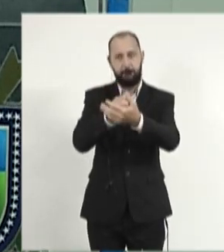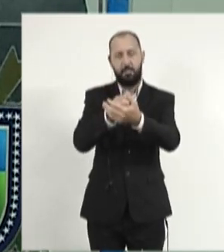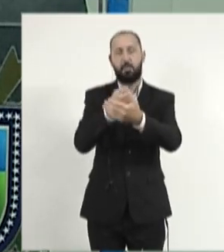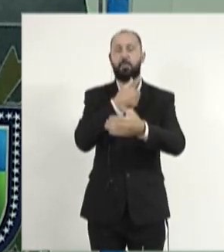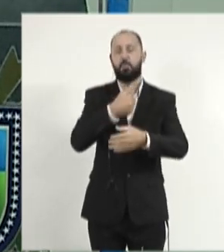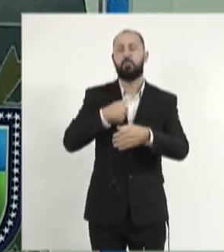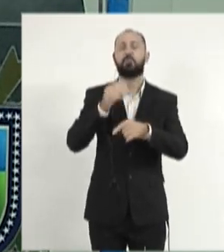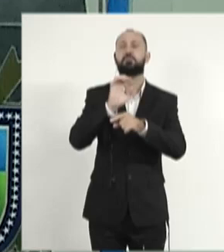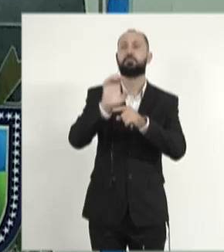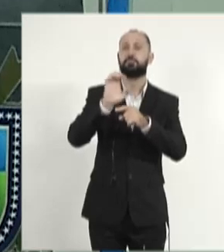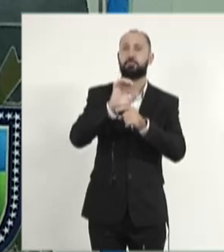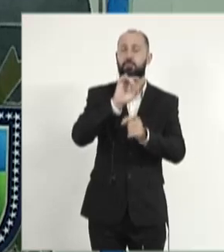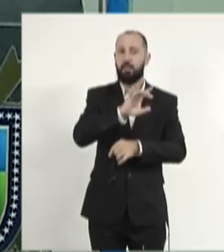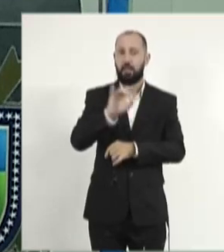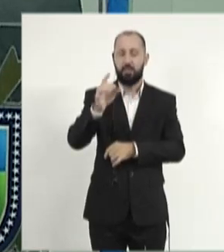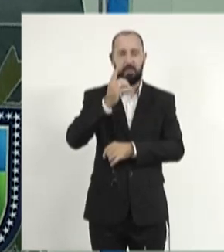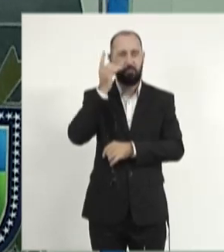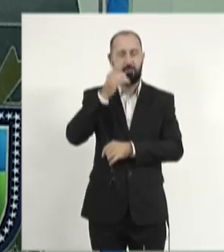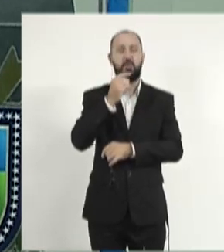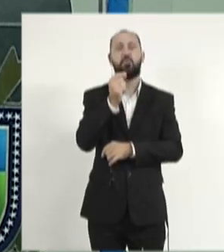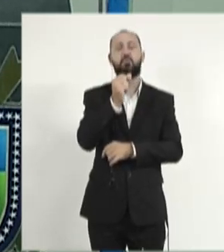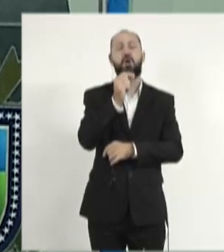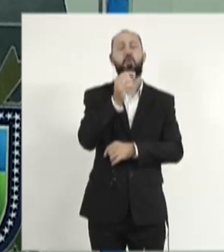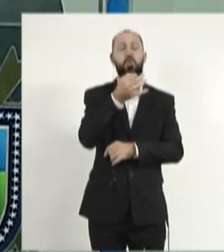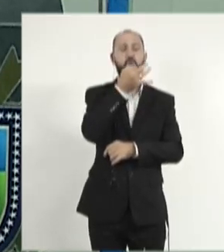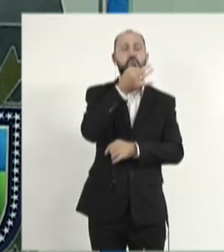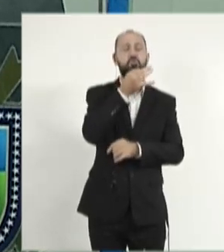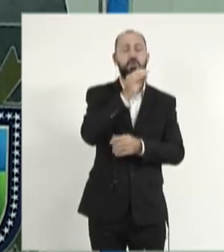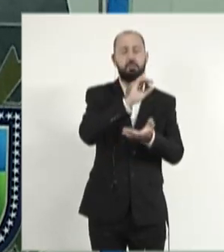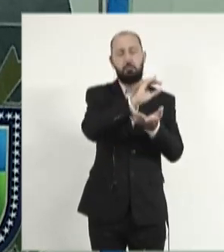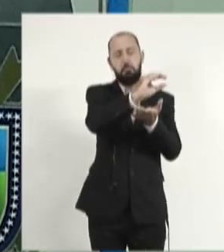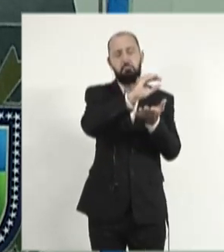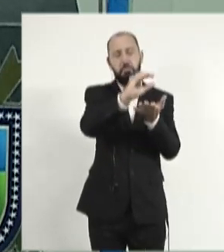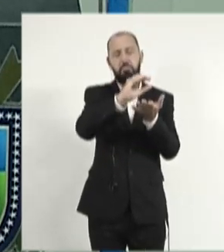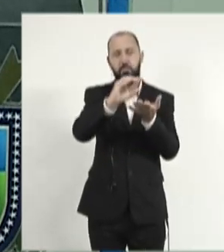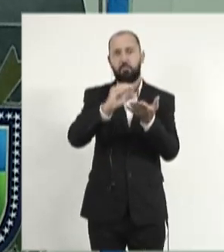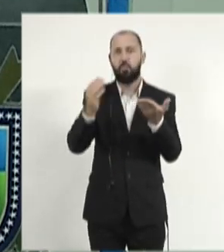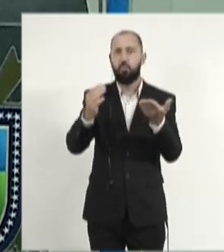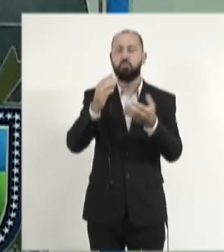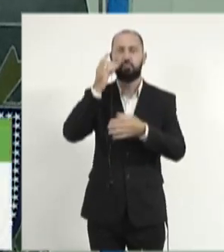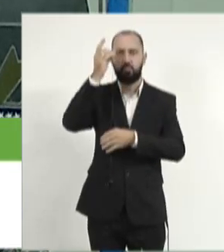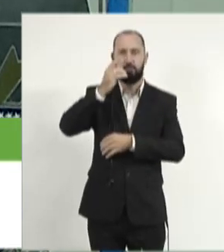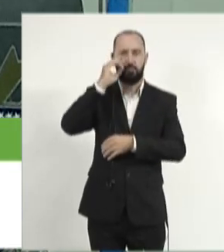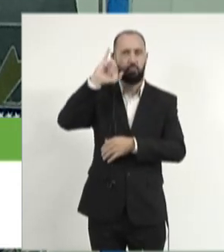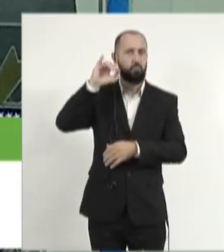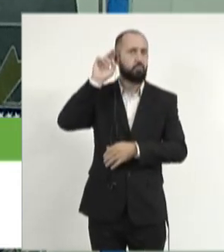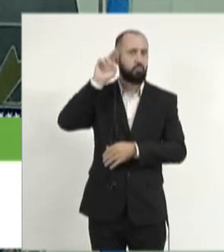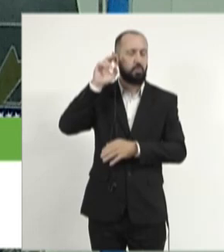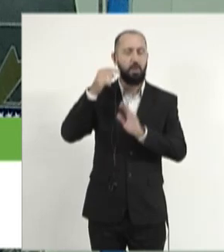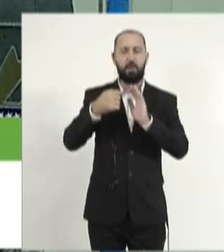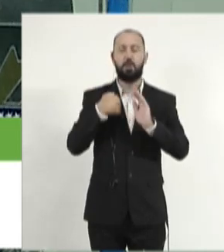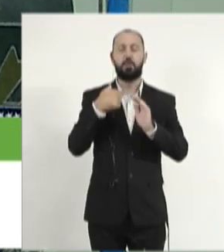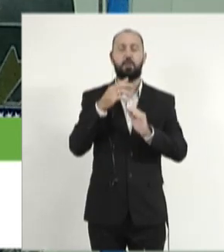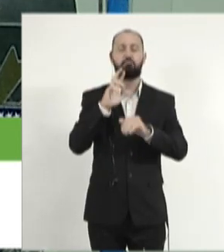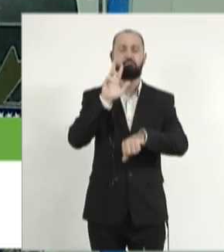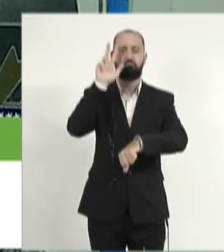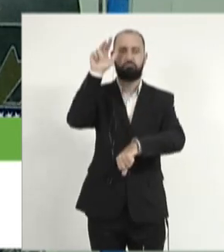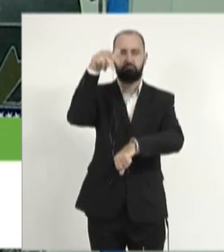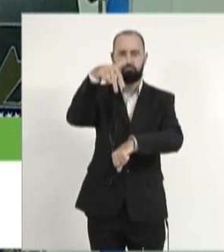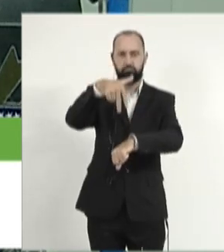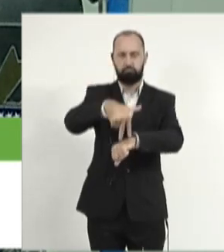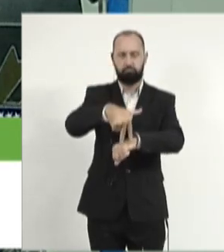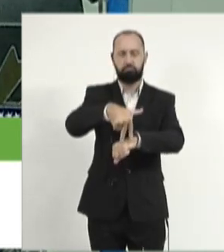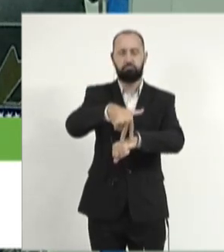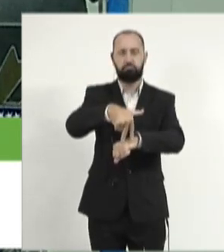pelo governo do estado. Cada deputado tem um valor a ser indicado em emendas. E hoje o deputado João Henrique usou a tribuna durante o